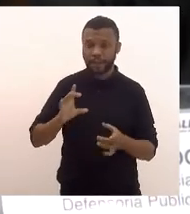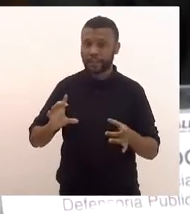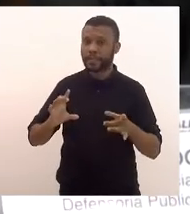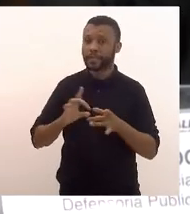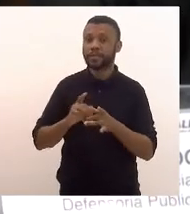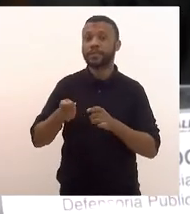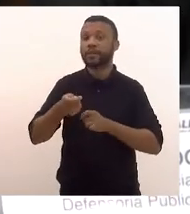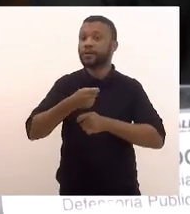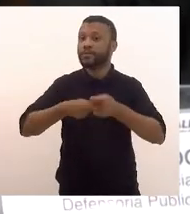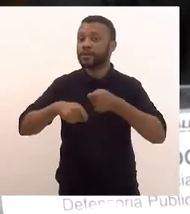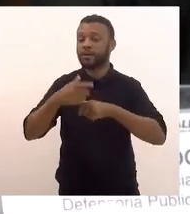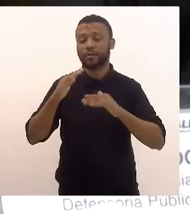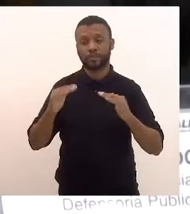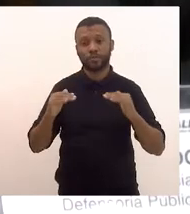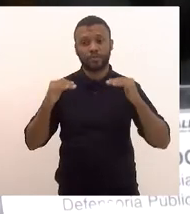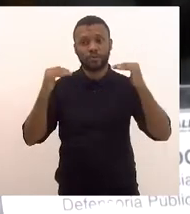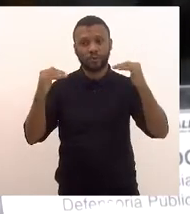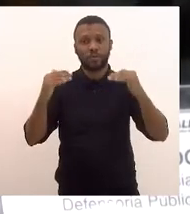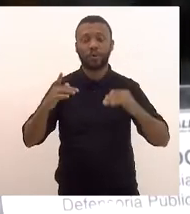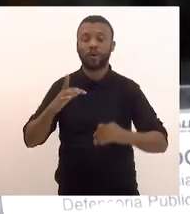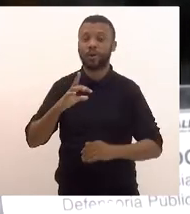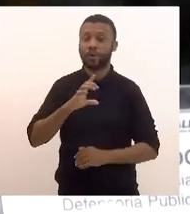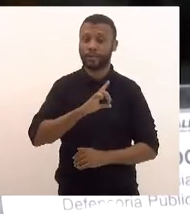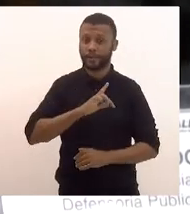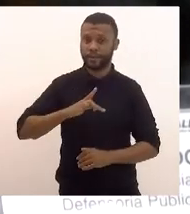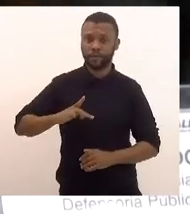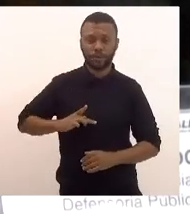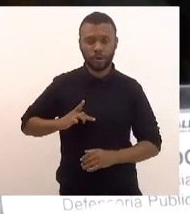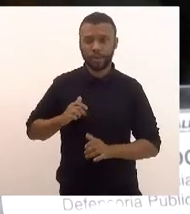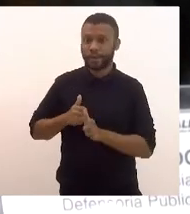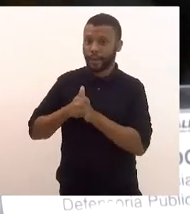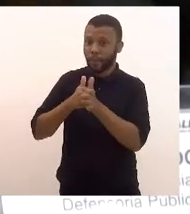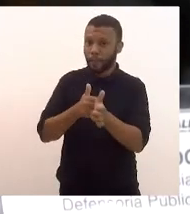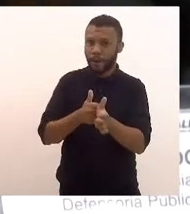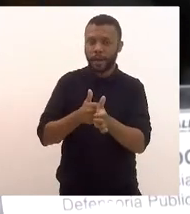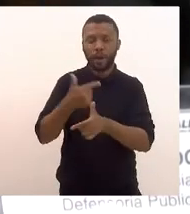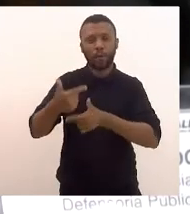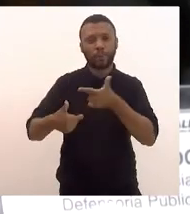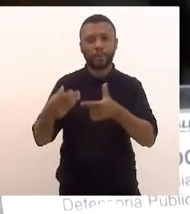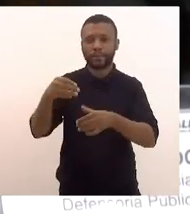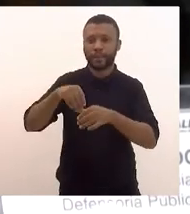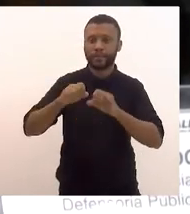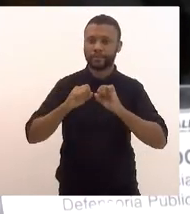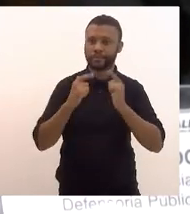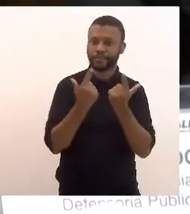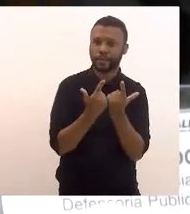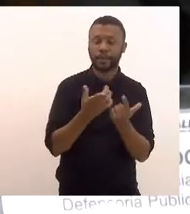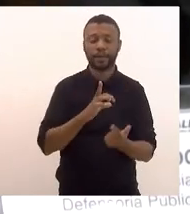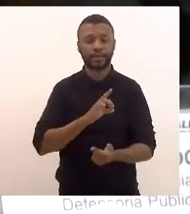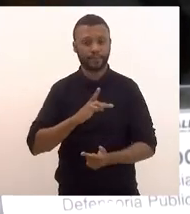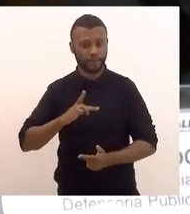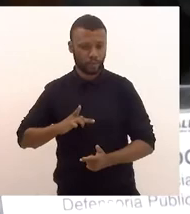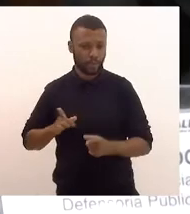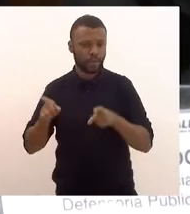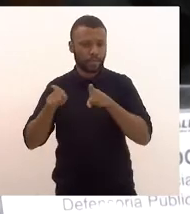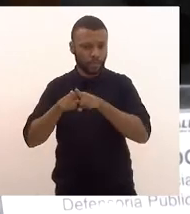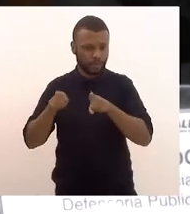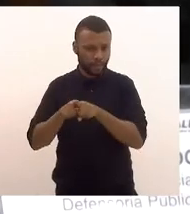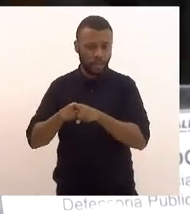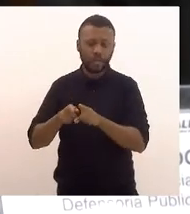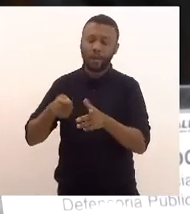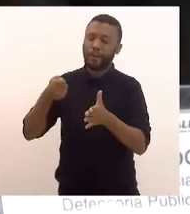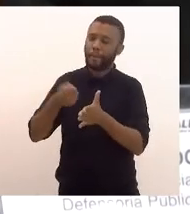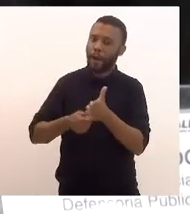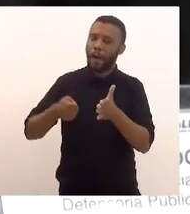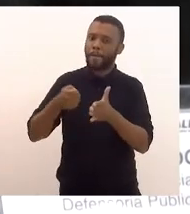e defensores que compõem o dia a dia dessa casa da casa da Defensoria nessa